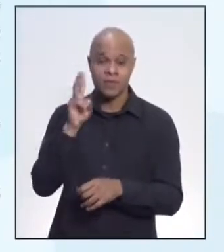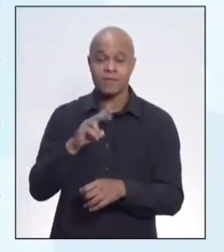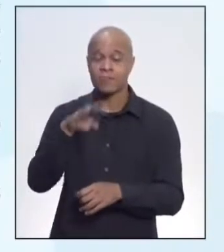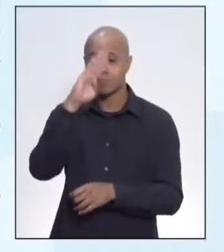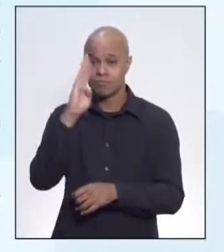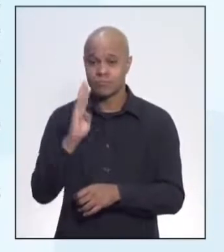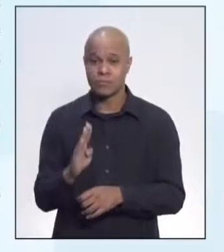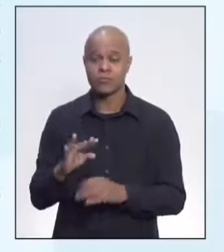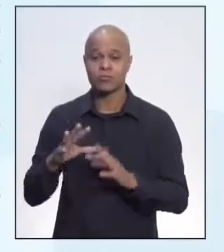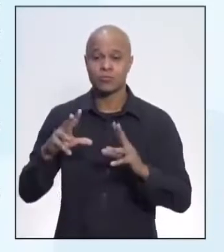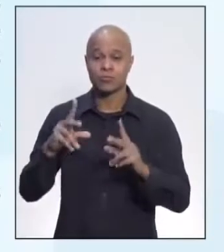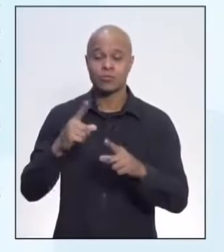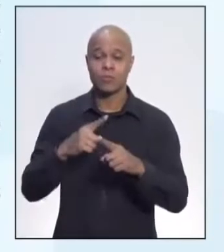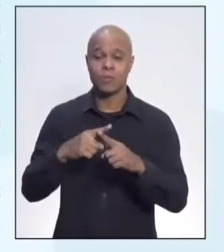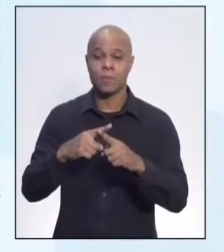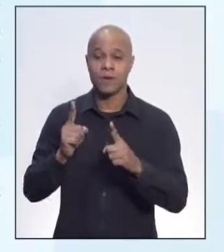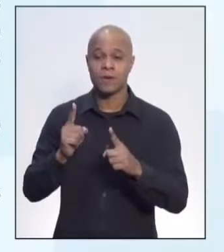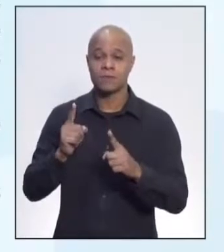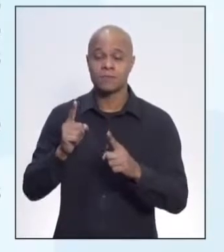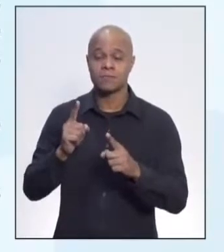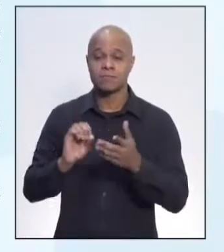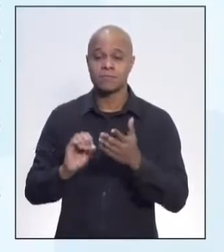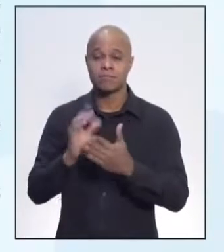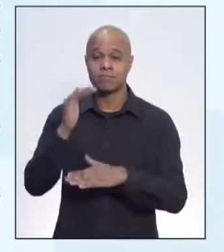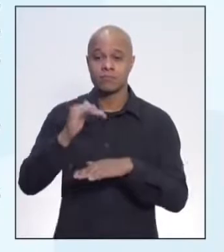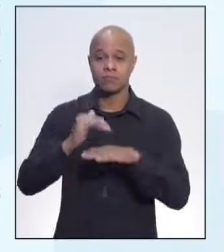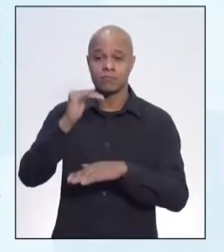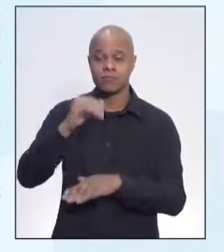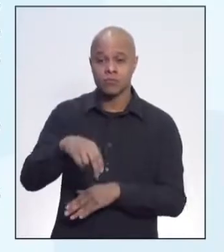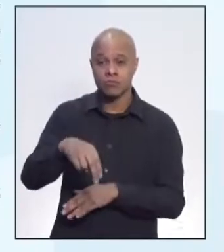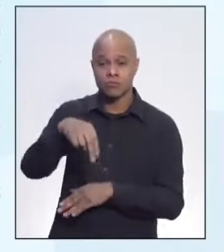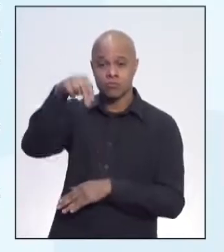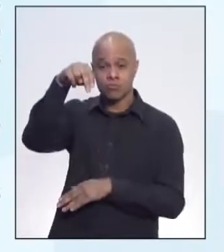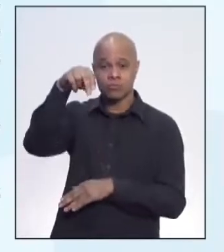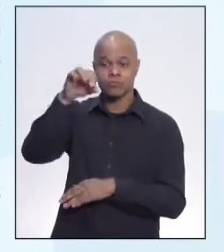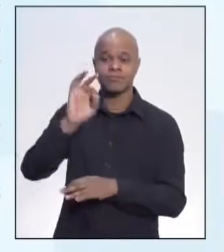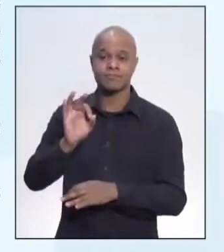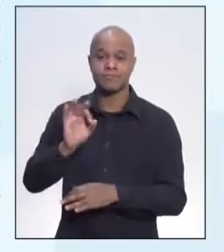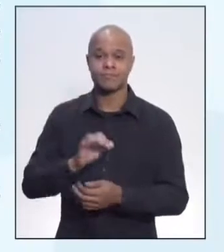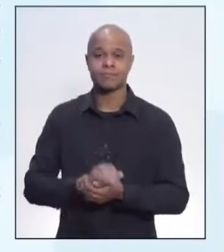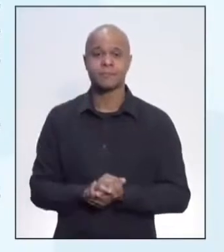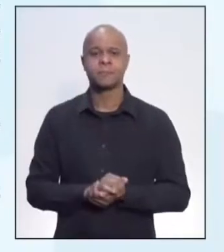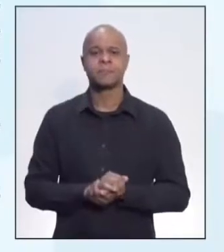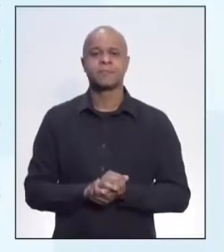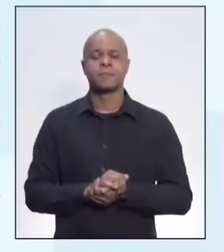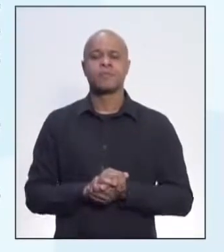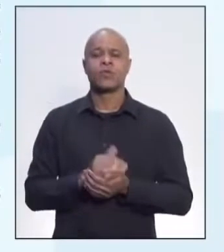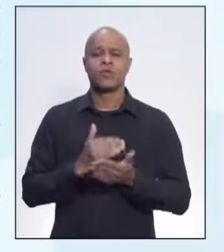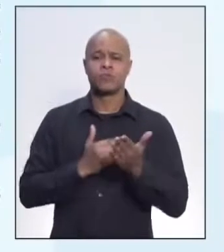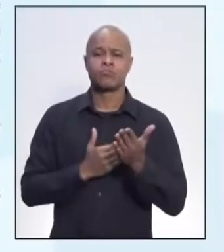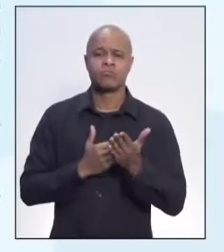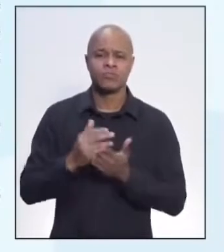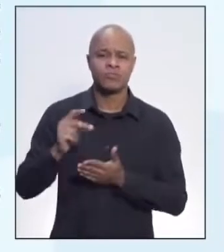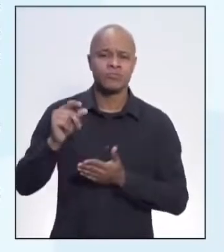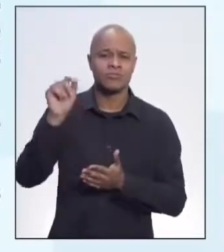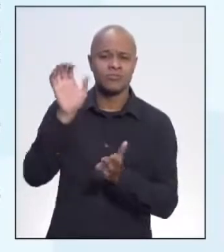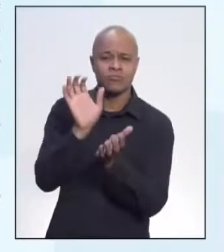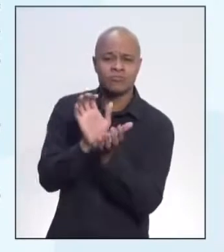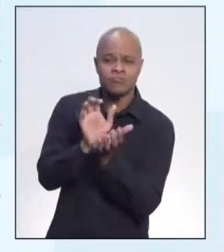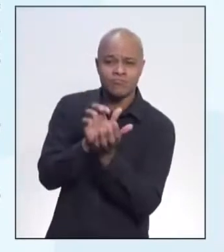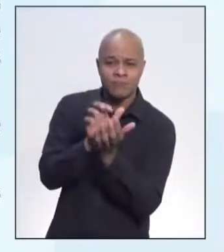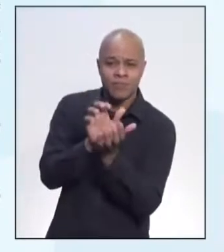tá, pessoal? Mas ela é mais fácil da gente assistir na região Nordeste. Surgiu nos engenhos de cana-de-açúcar em Pernambuco.